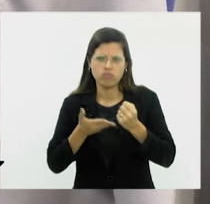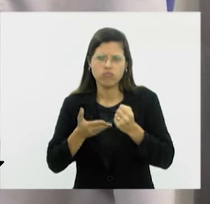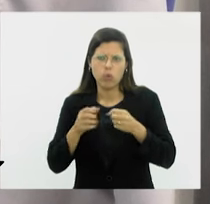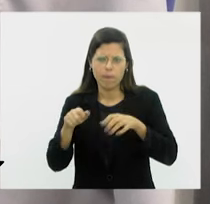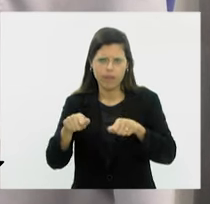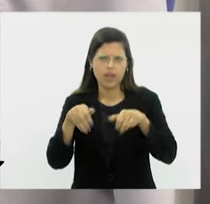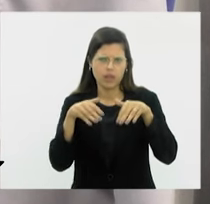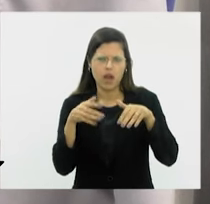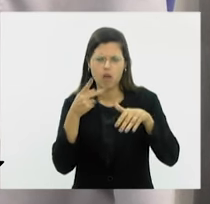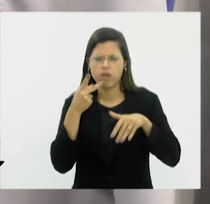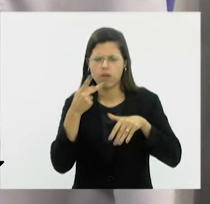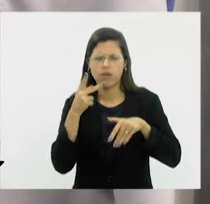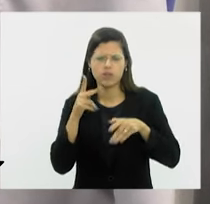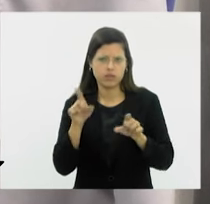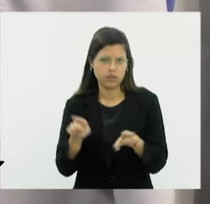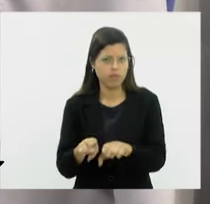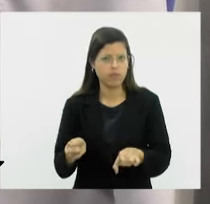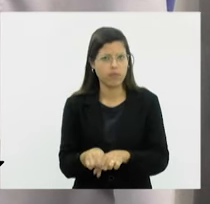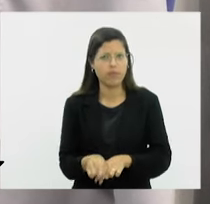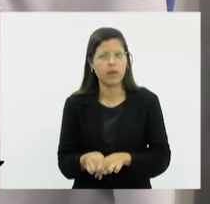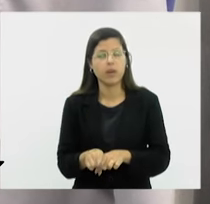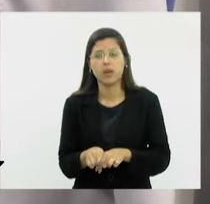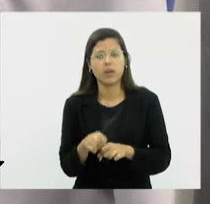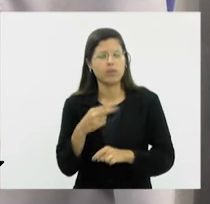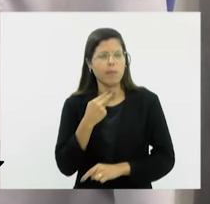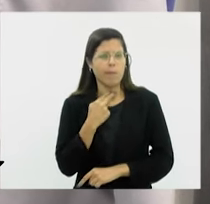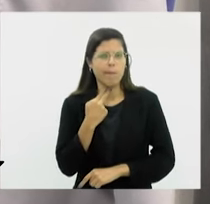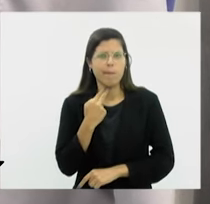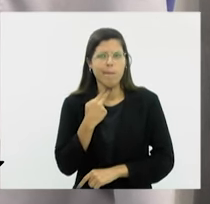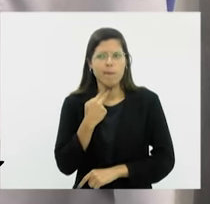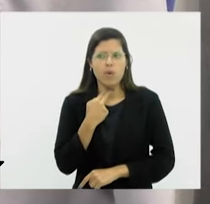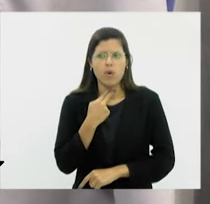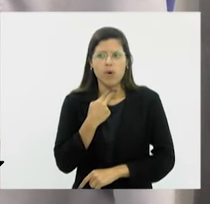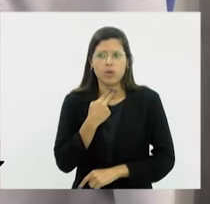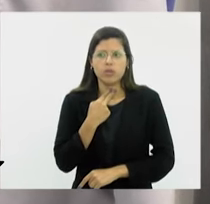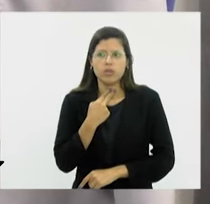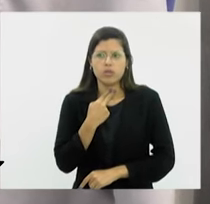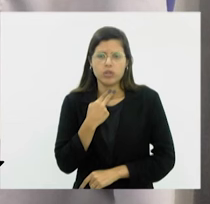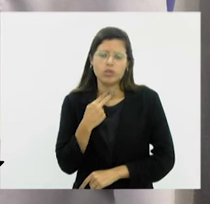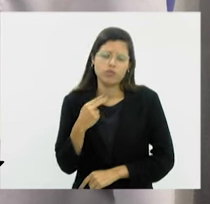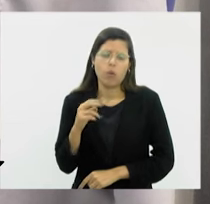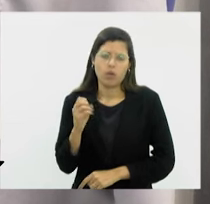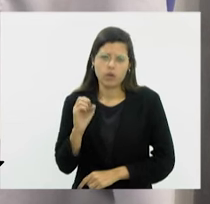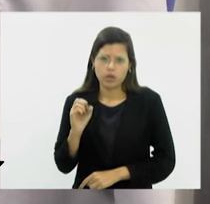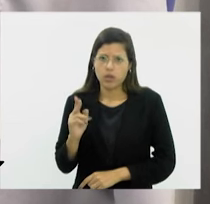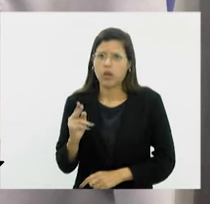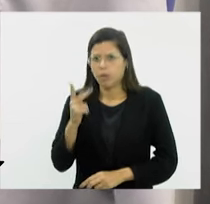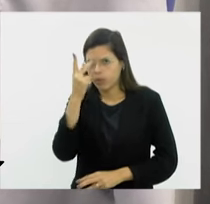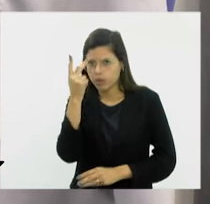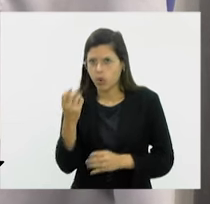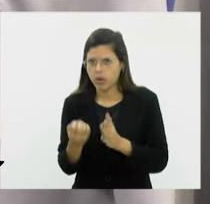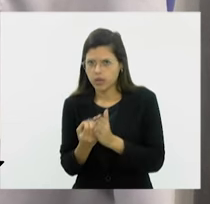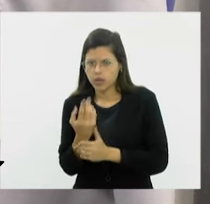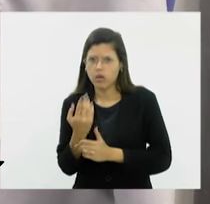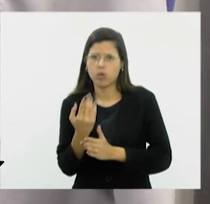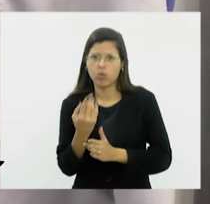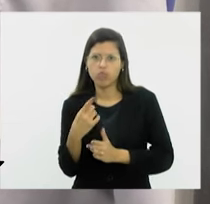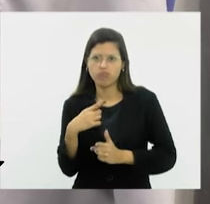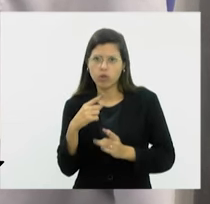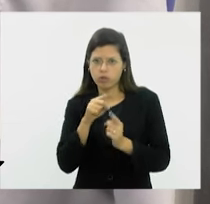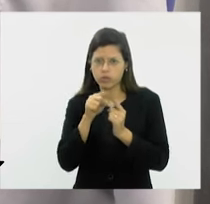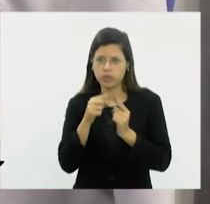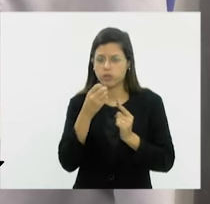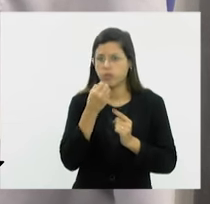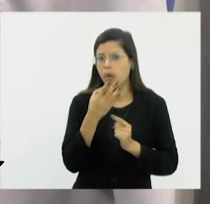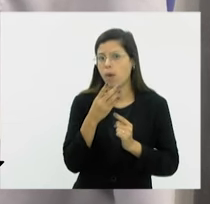plenário, que a gente não pode, em que pese a boa intenção da autora, deixar claro que houve e aceitar